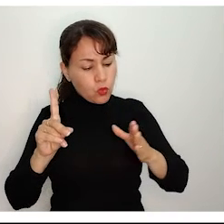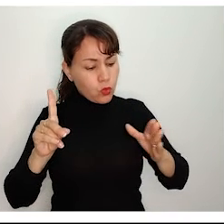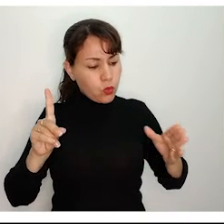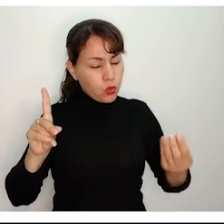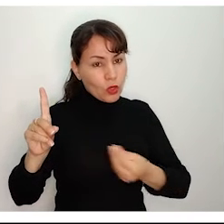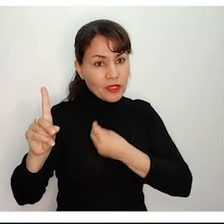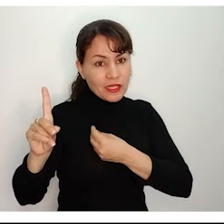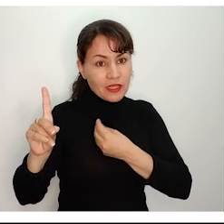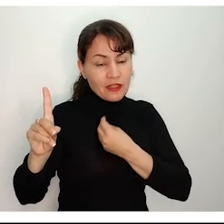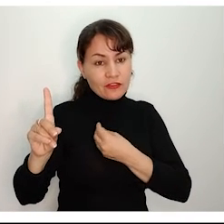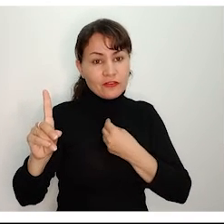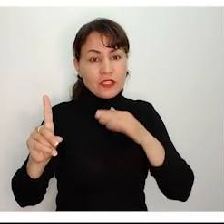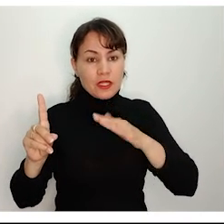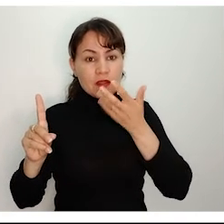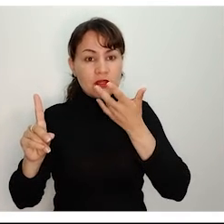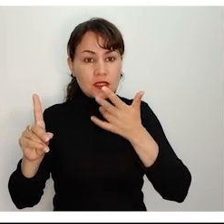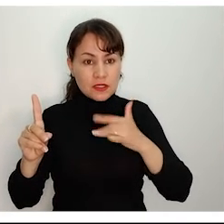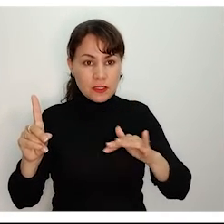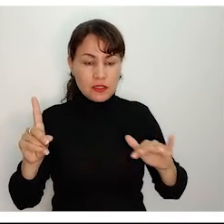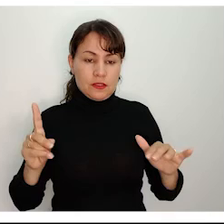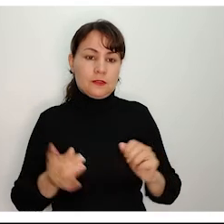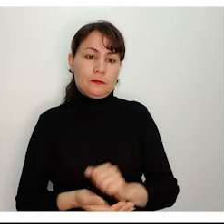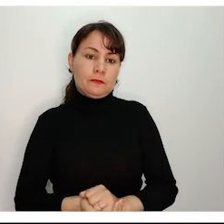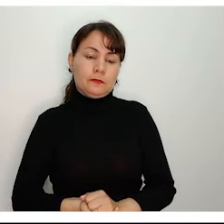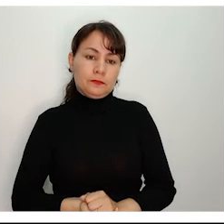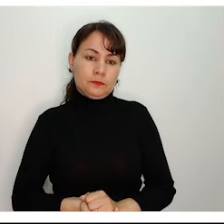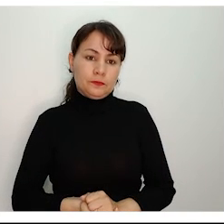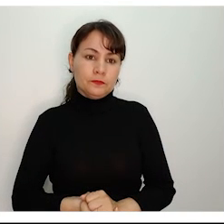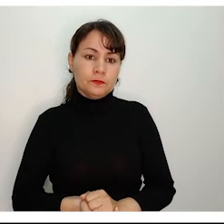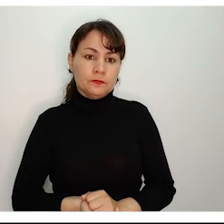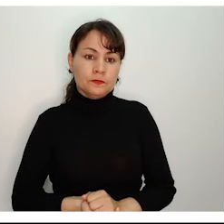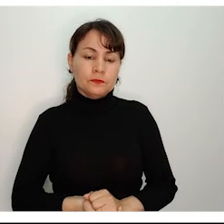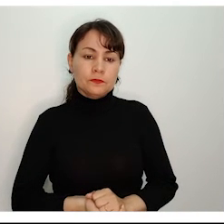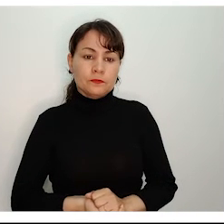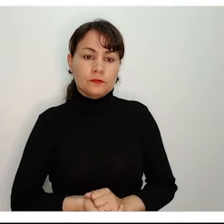ao longo de toda a vida da criança.